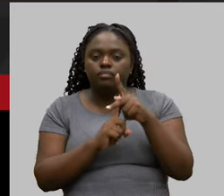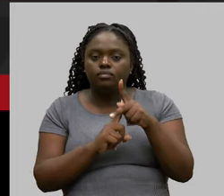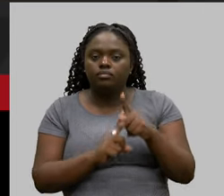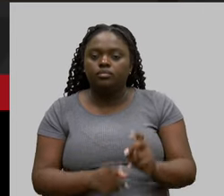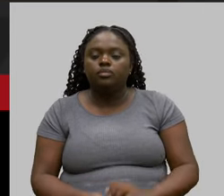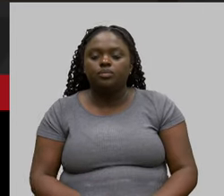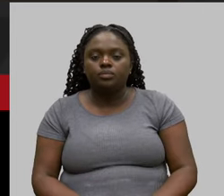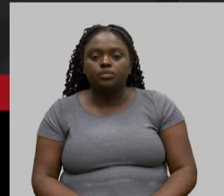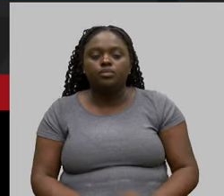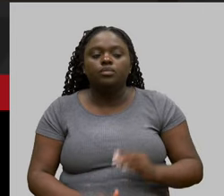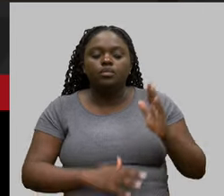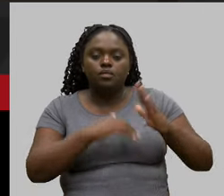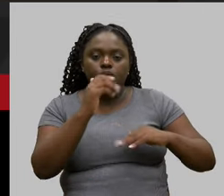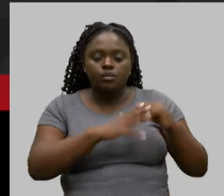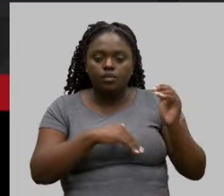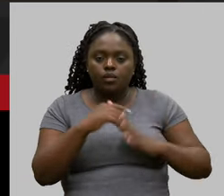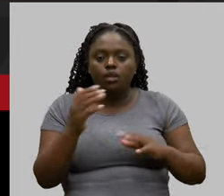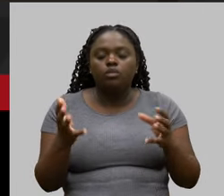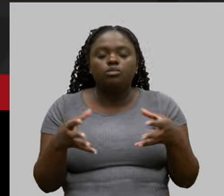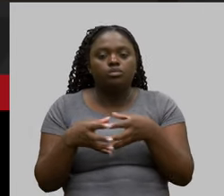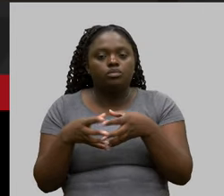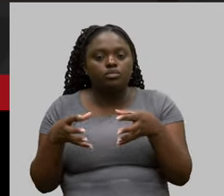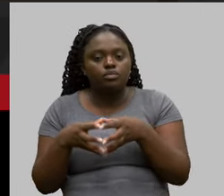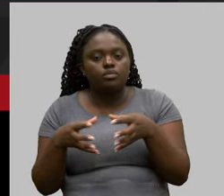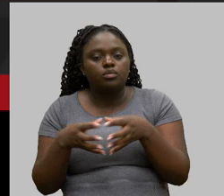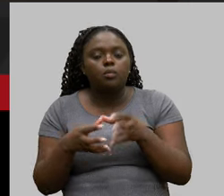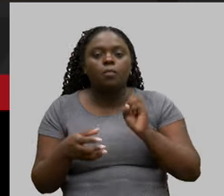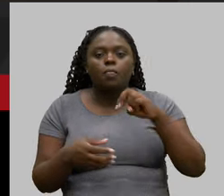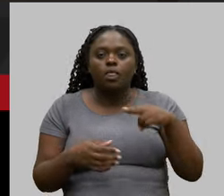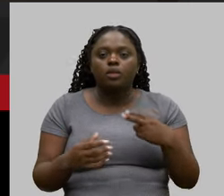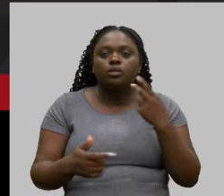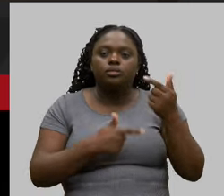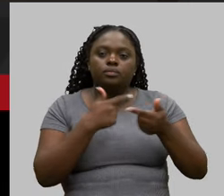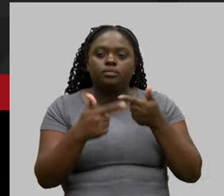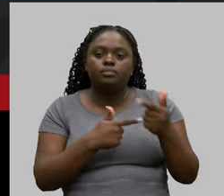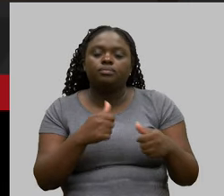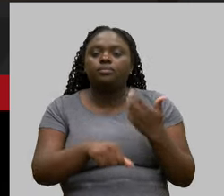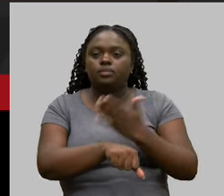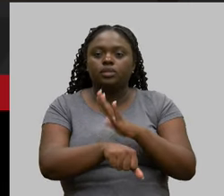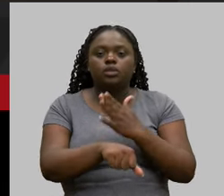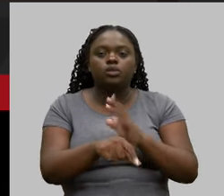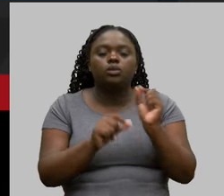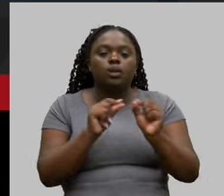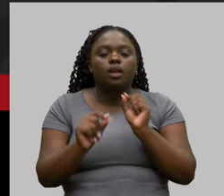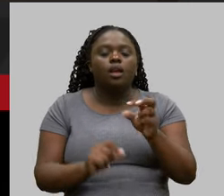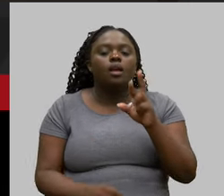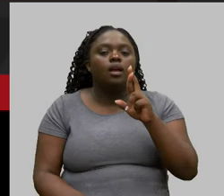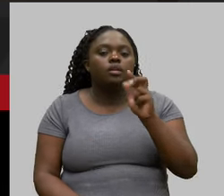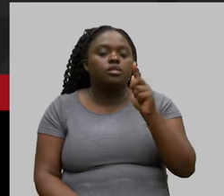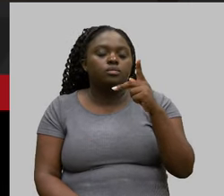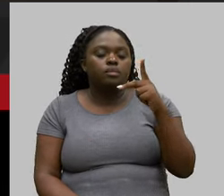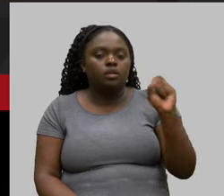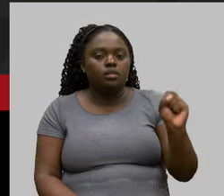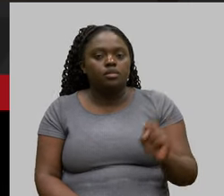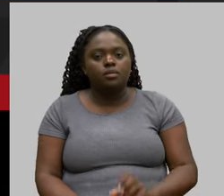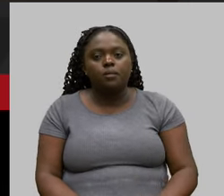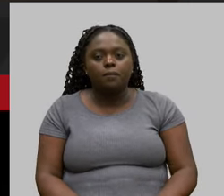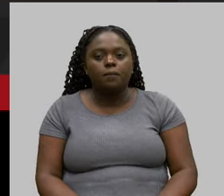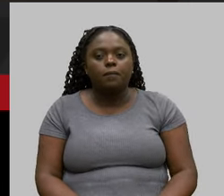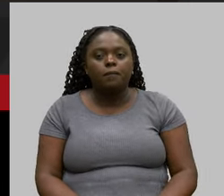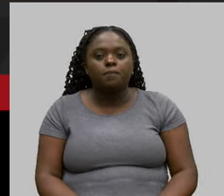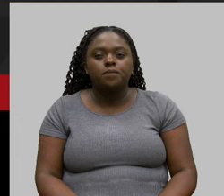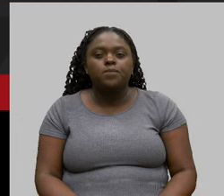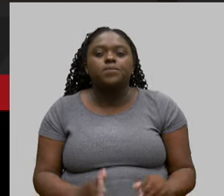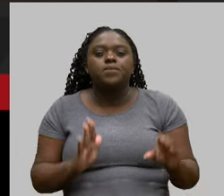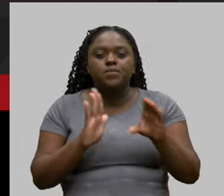comissão cargos temporários ou empregos públicos aplica-se o egps constitucionalização da